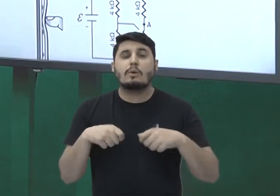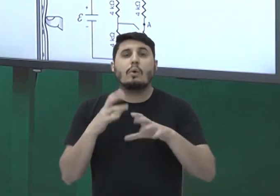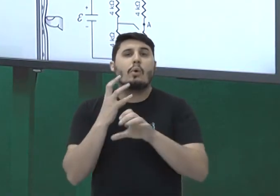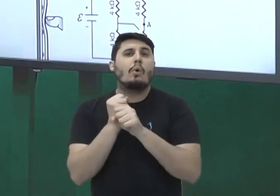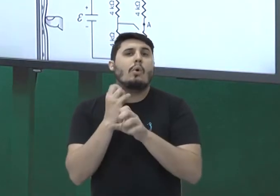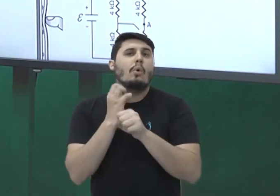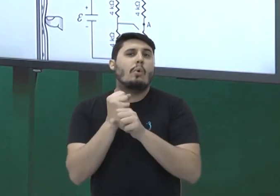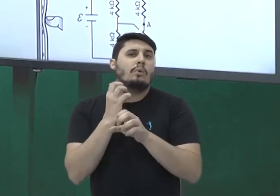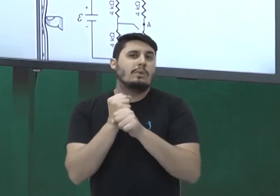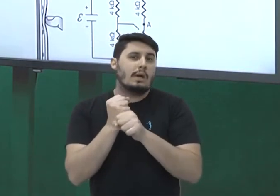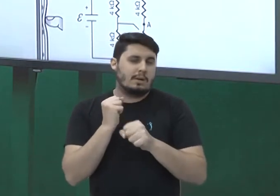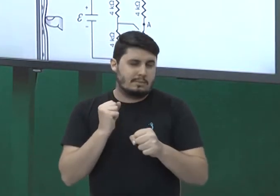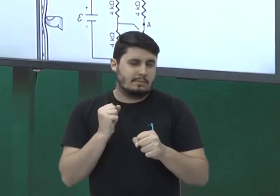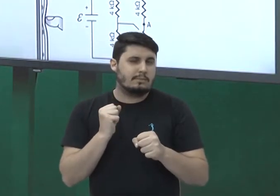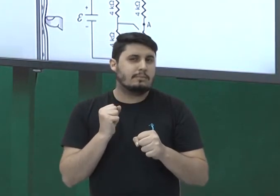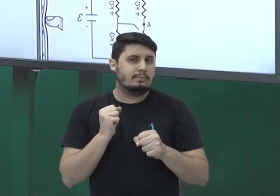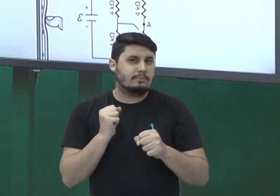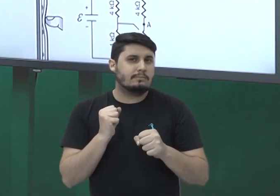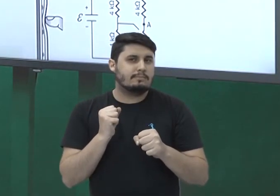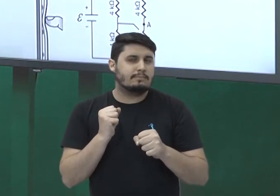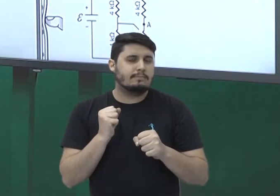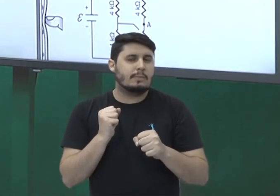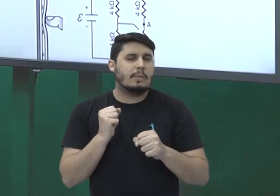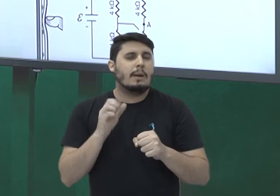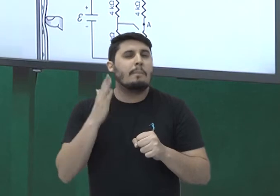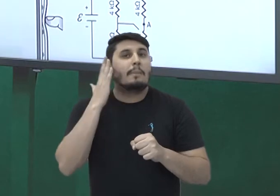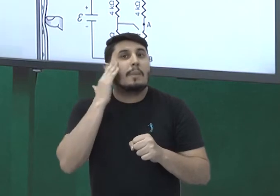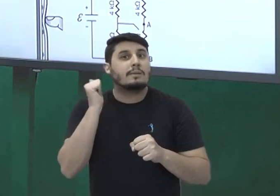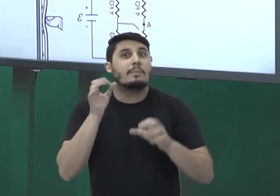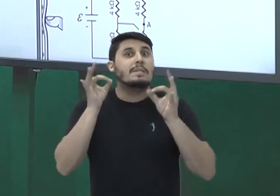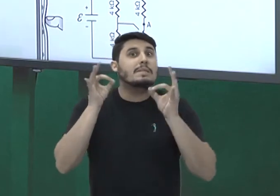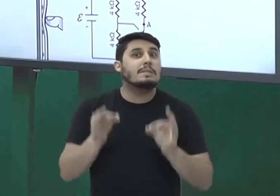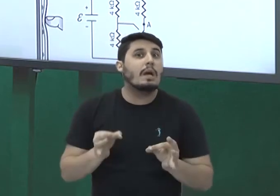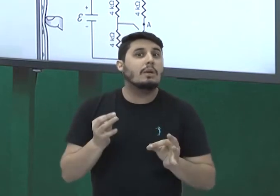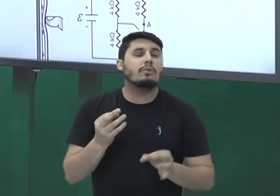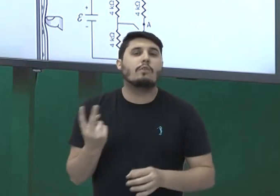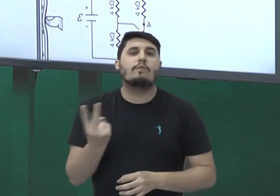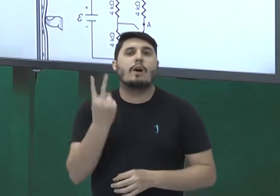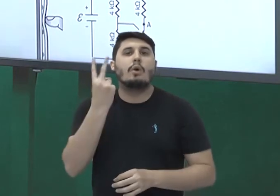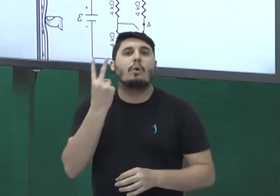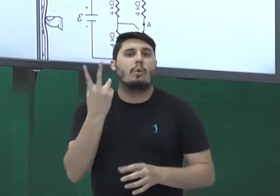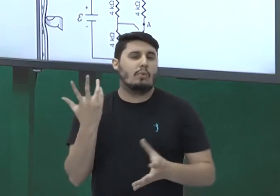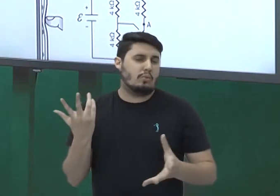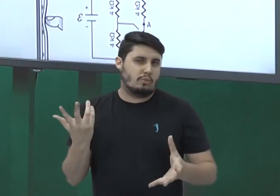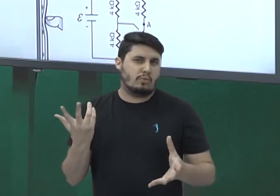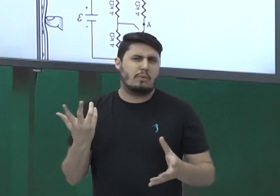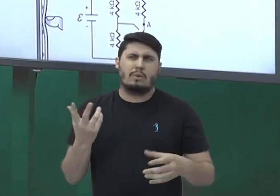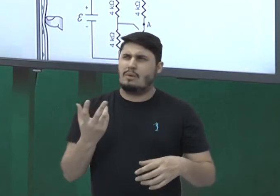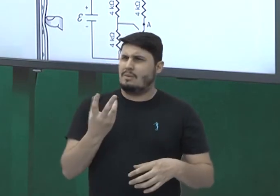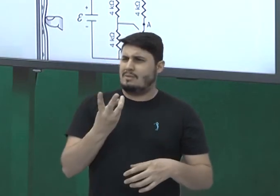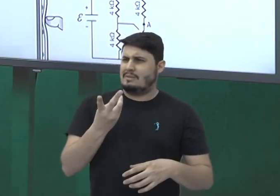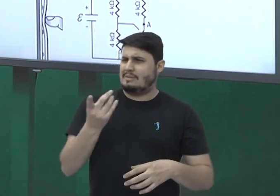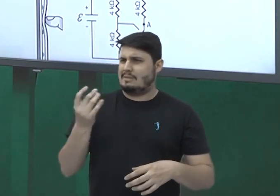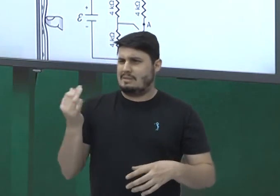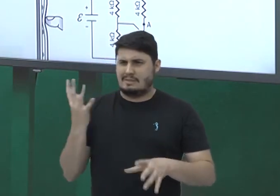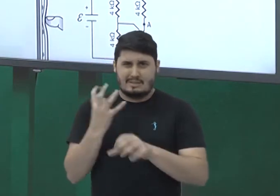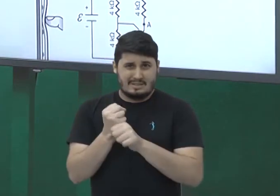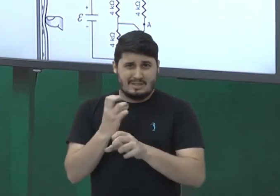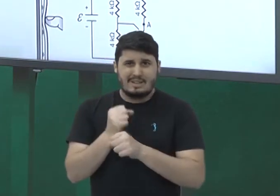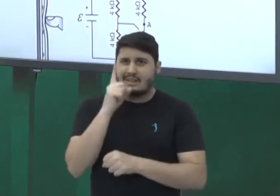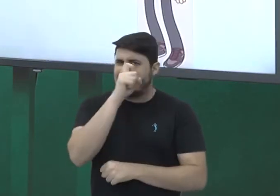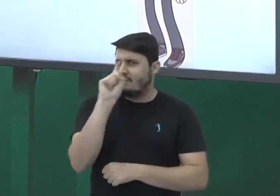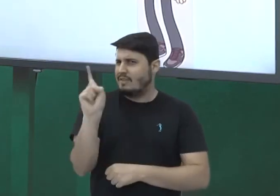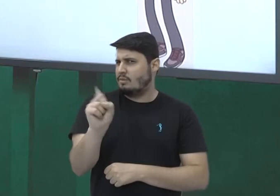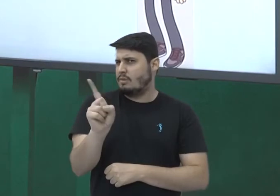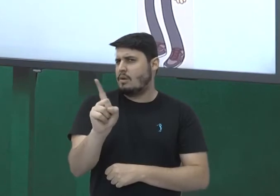para chegar a esse resistor equivalente. A gente vai fazer conta, certo? Mas não é uma conta muito difícil, não. Acompanha comigo